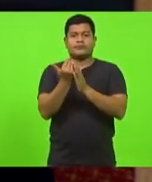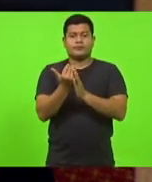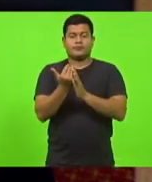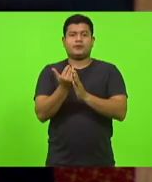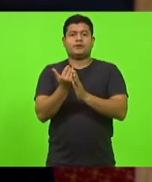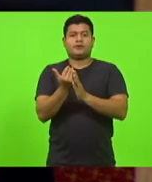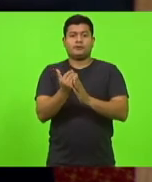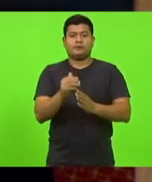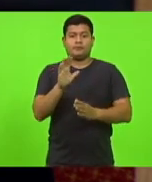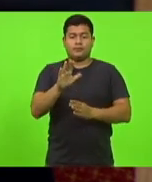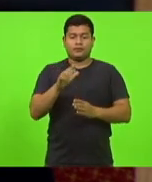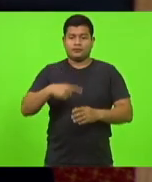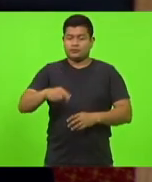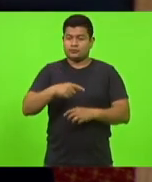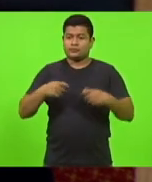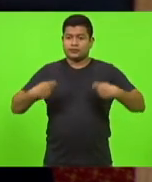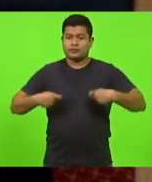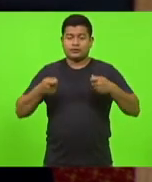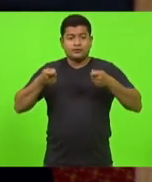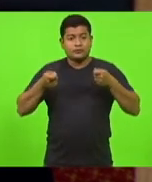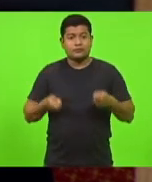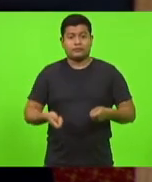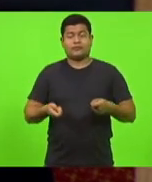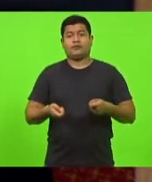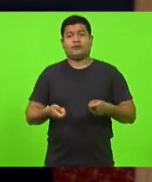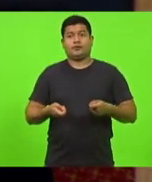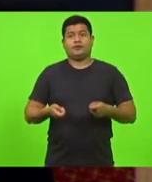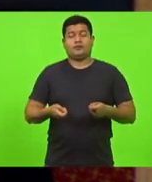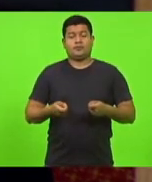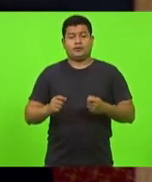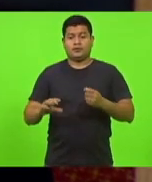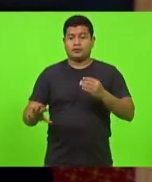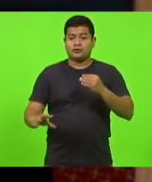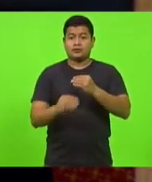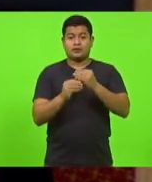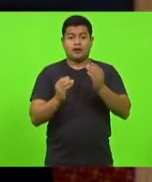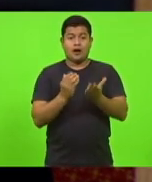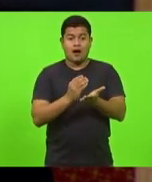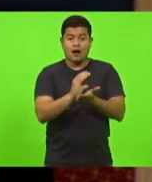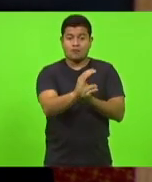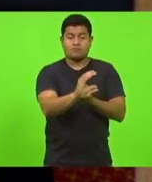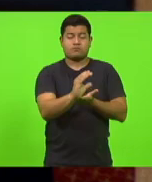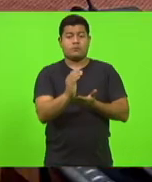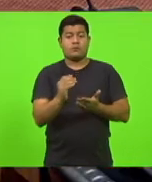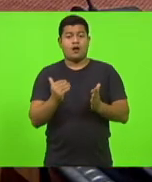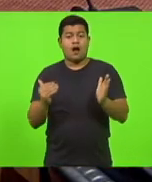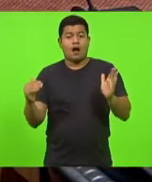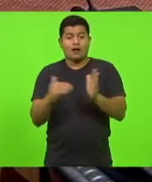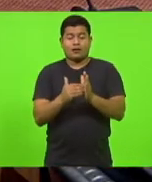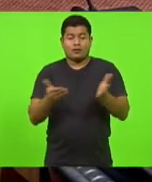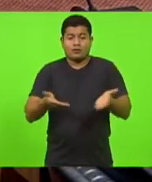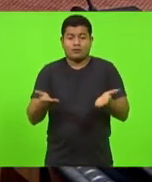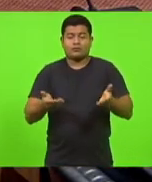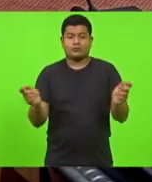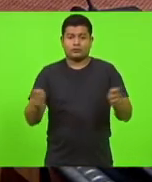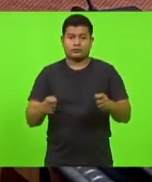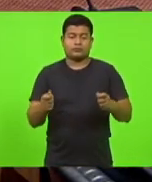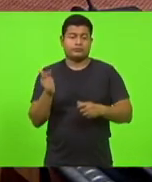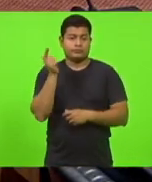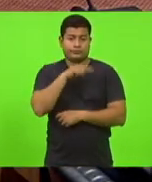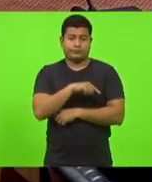acrescendo direitos e benefícios pelos nossos professores e professoras. Para discutir com a palavra, o deputado Sargento